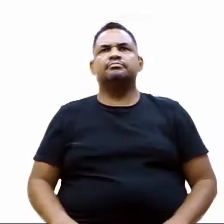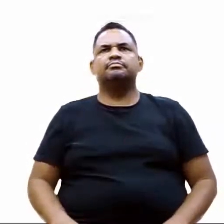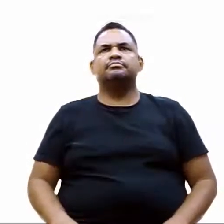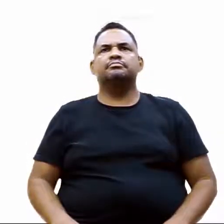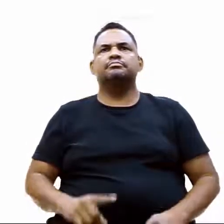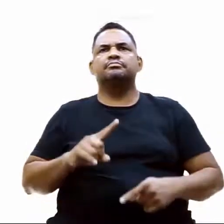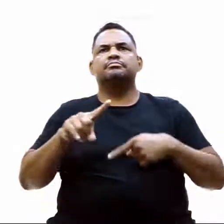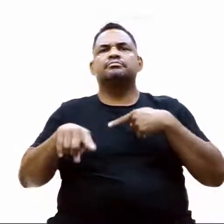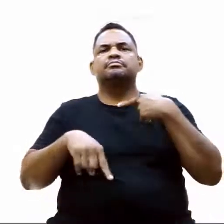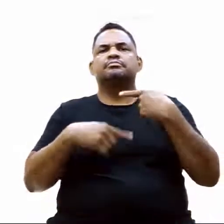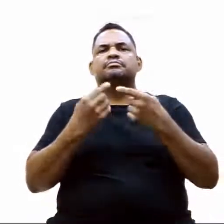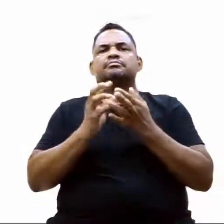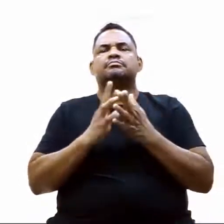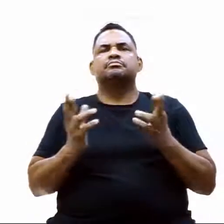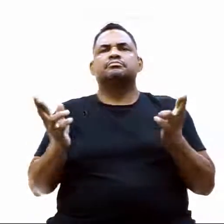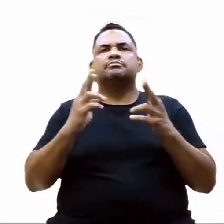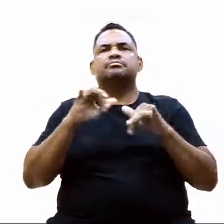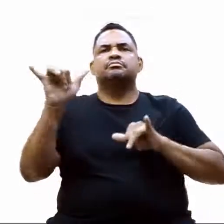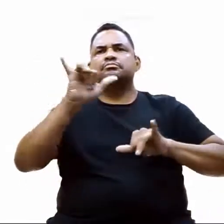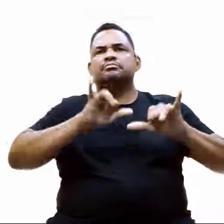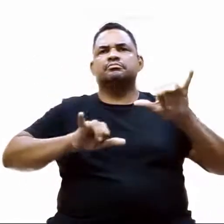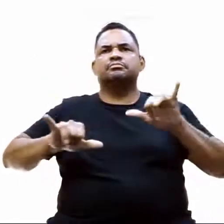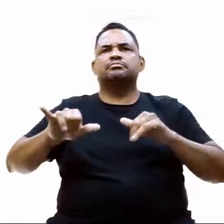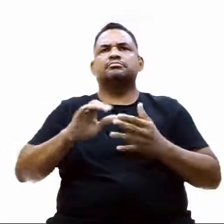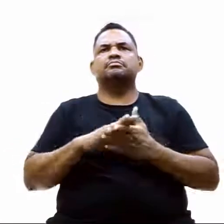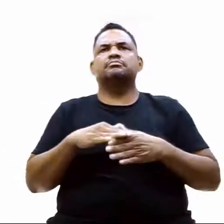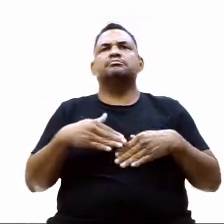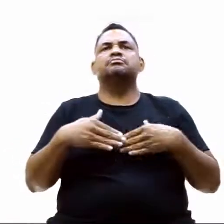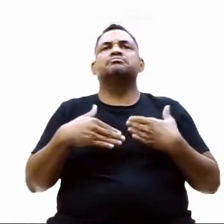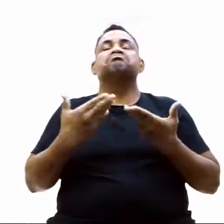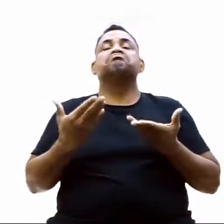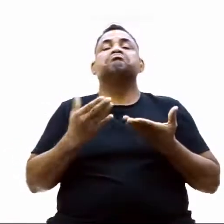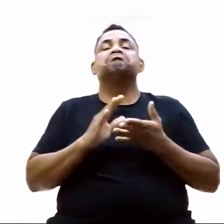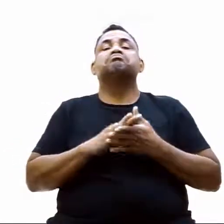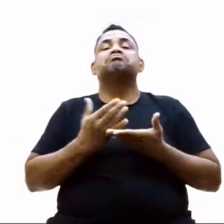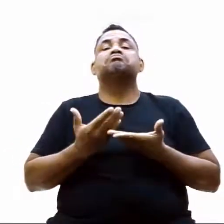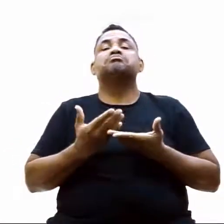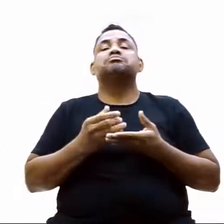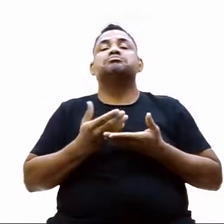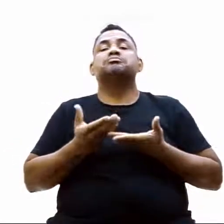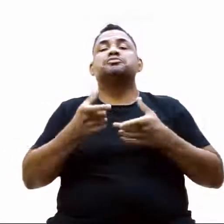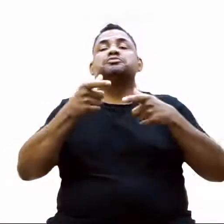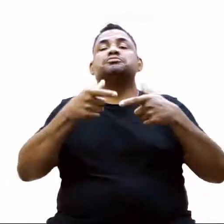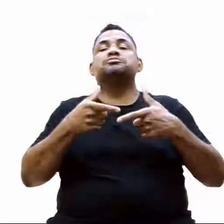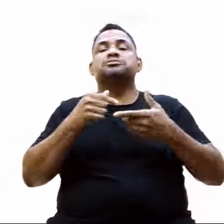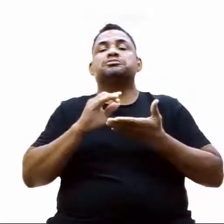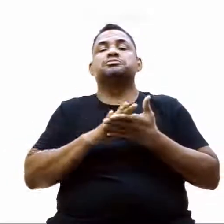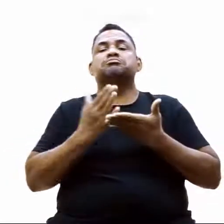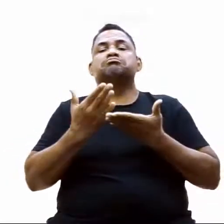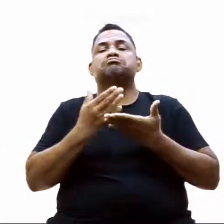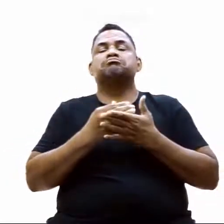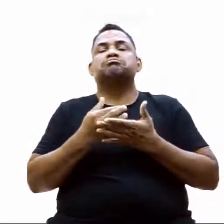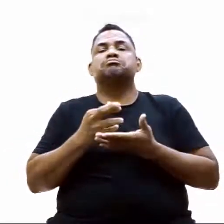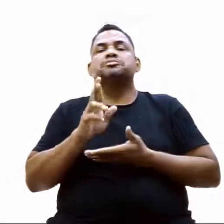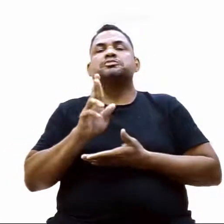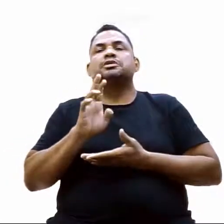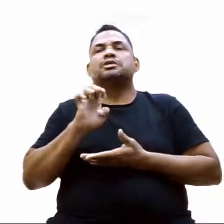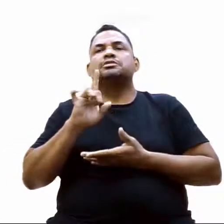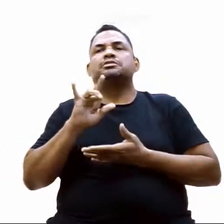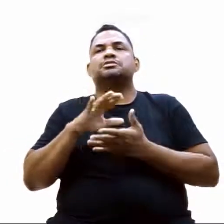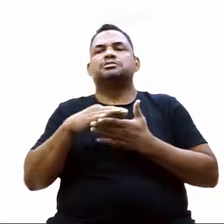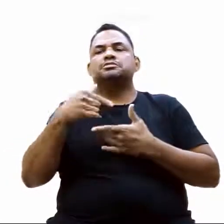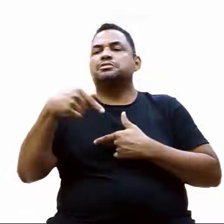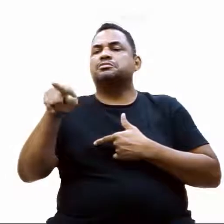Depois da reação química, para onde vai os reagentes? E aí, olha